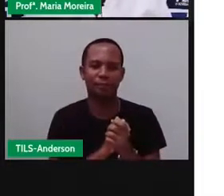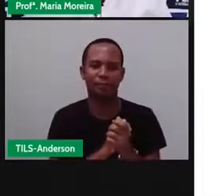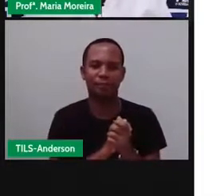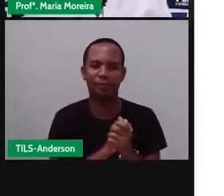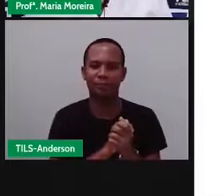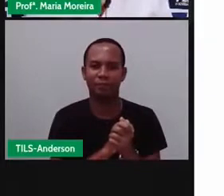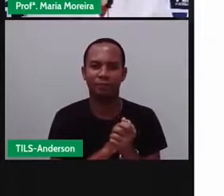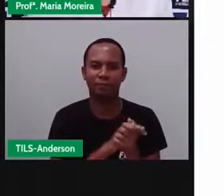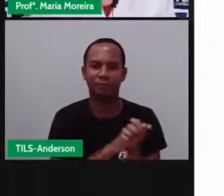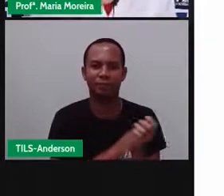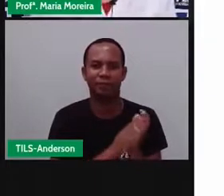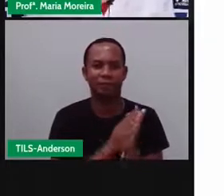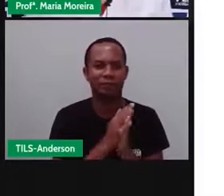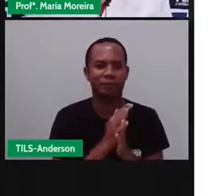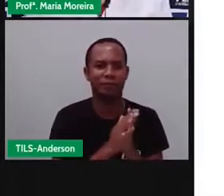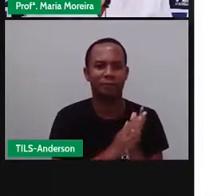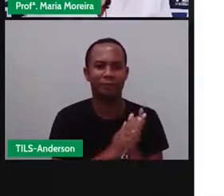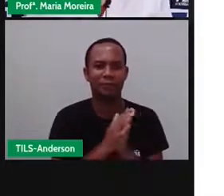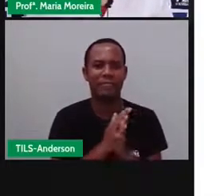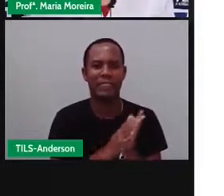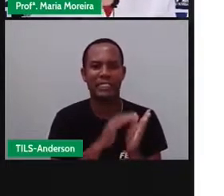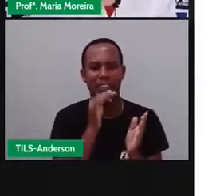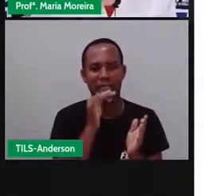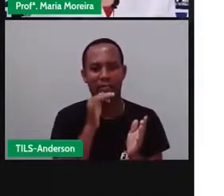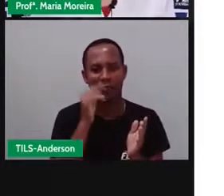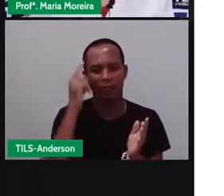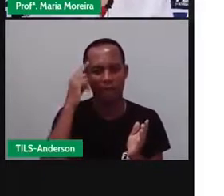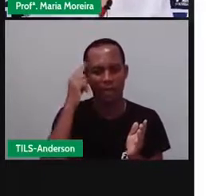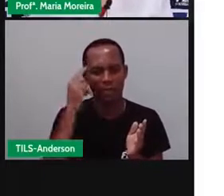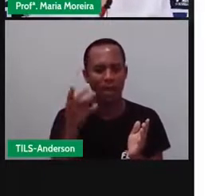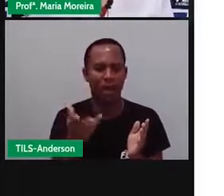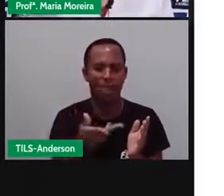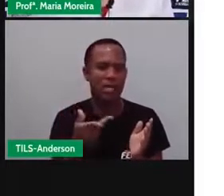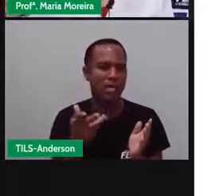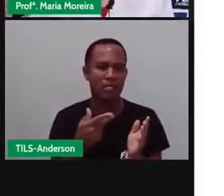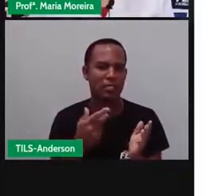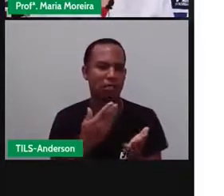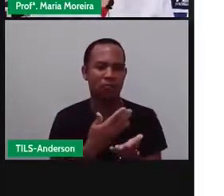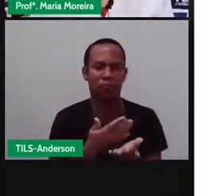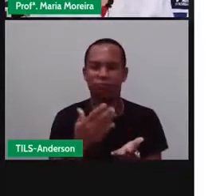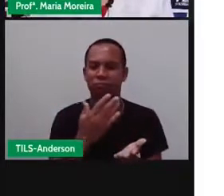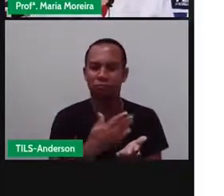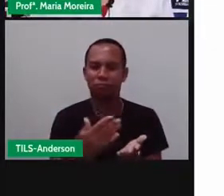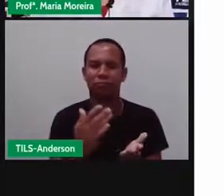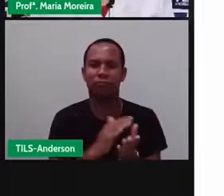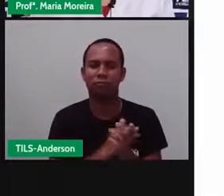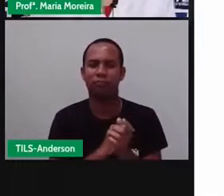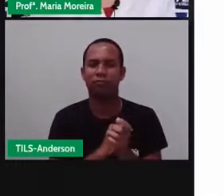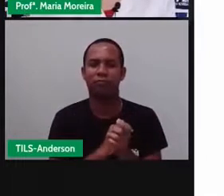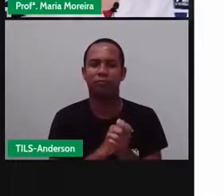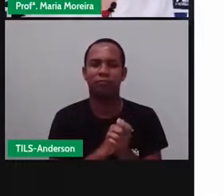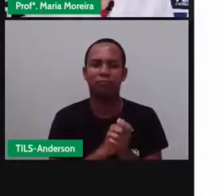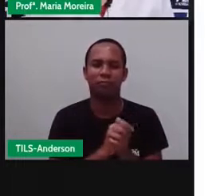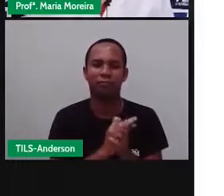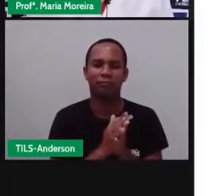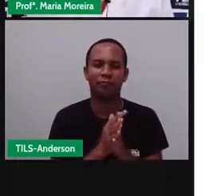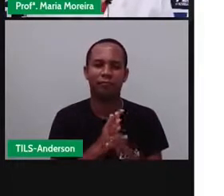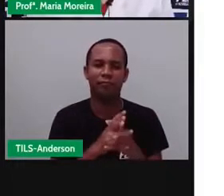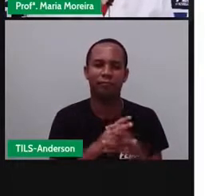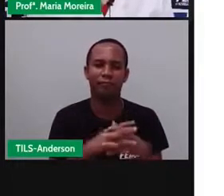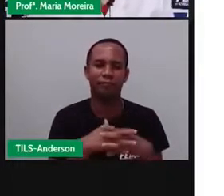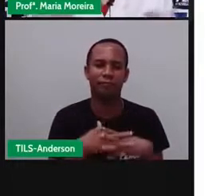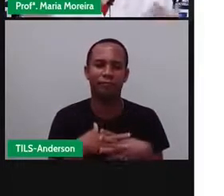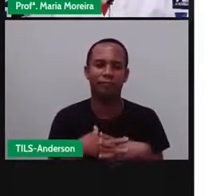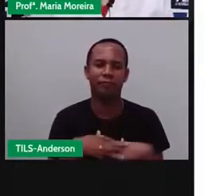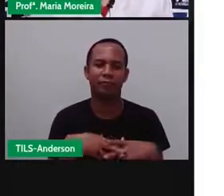A Ninja, sim. A Pró anota, tá, gente? Porque, olha, eu posso passar de geração para geração. Não façam como o Anderson, não. Anotem as